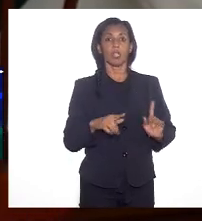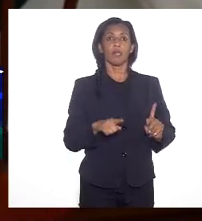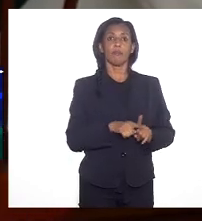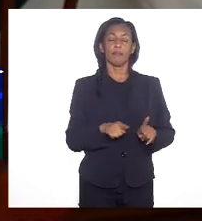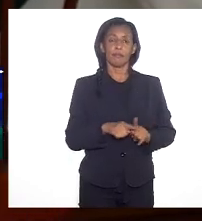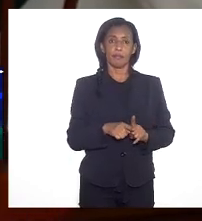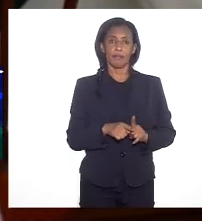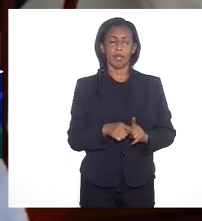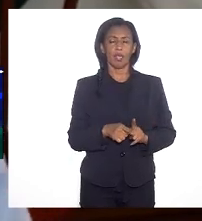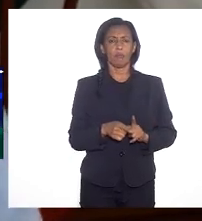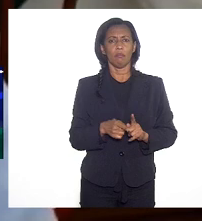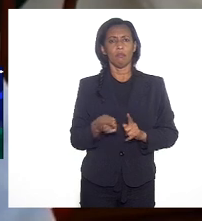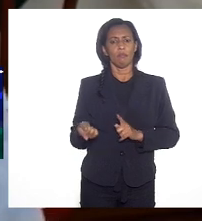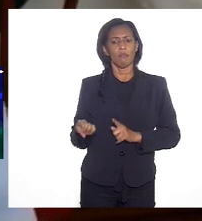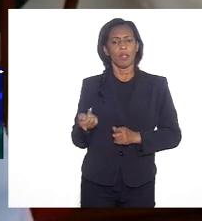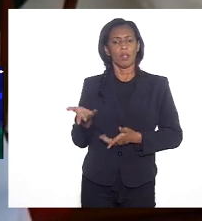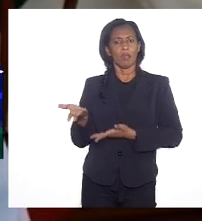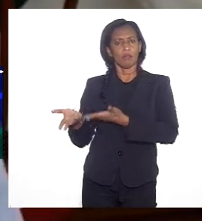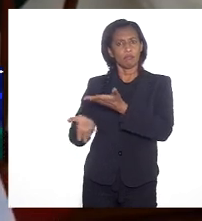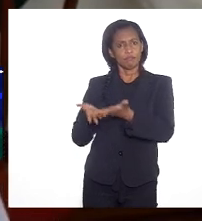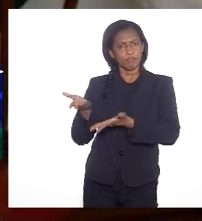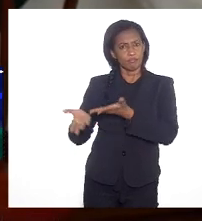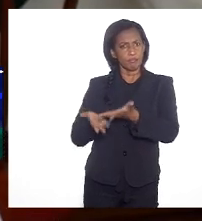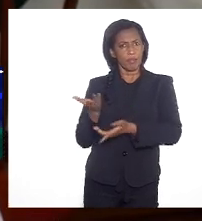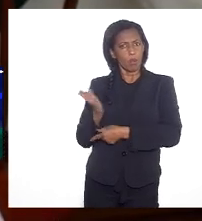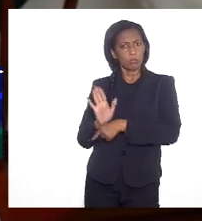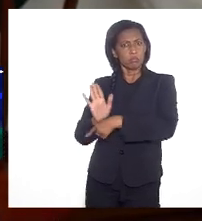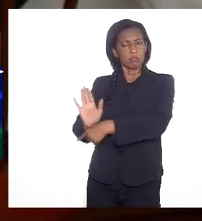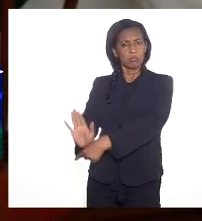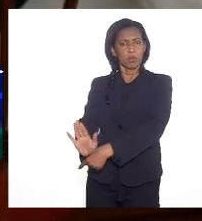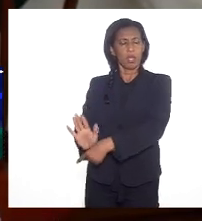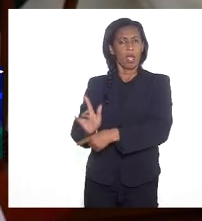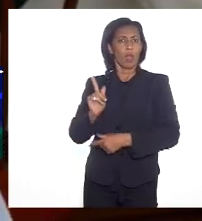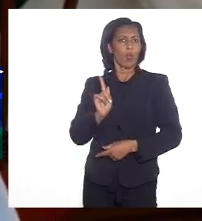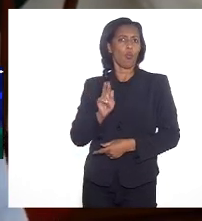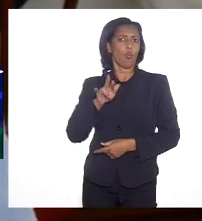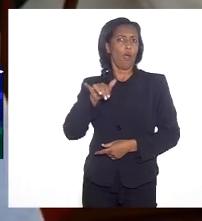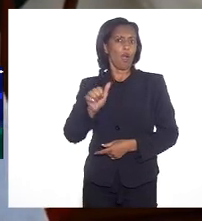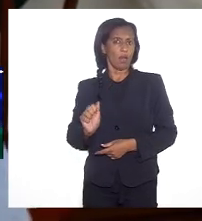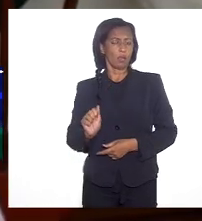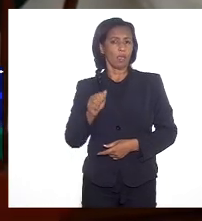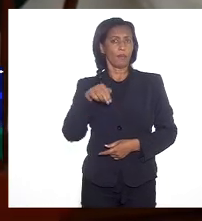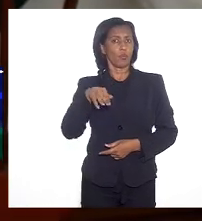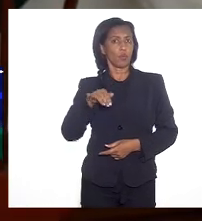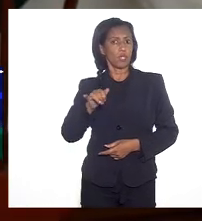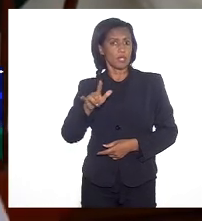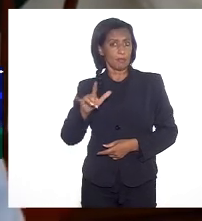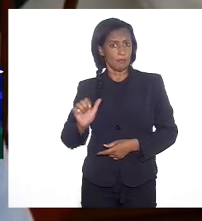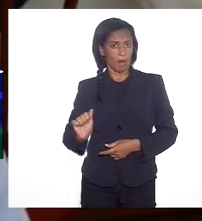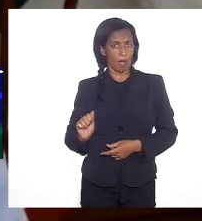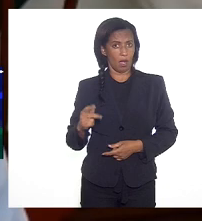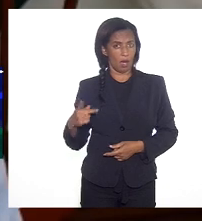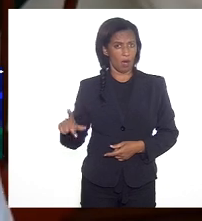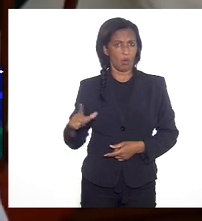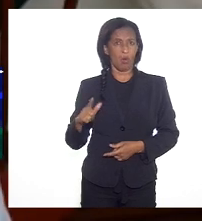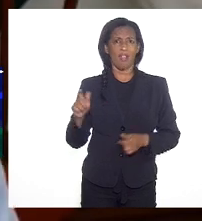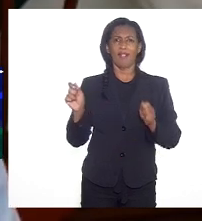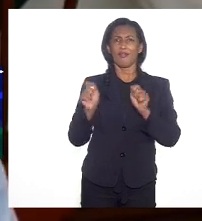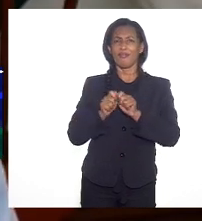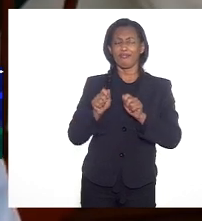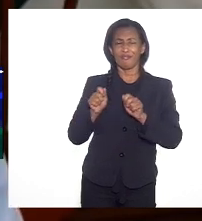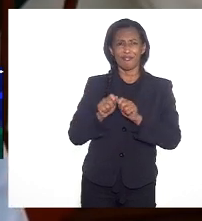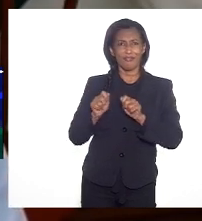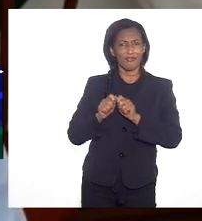orientar as guardas municipais. Aliás, as guardas municipais, por si só, elas são muito desestruturadas.